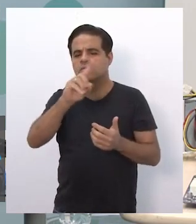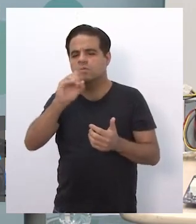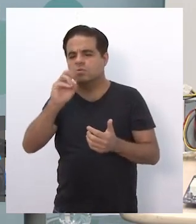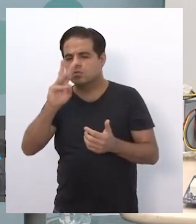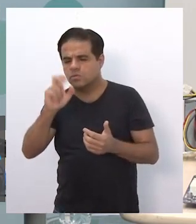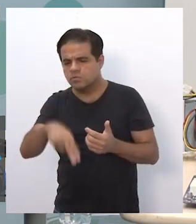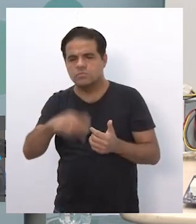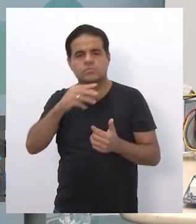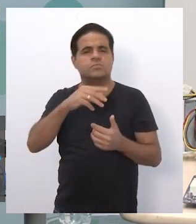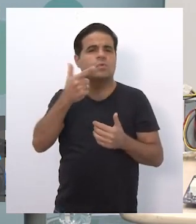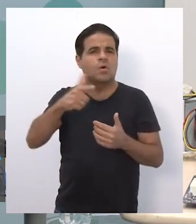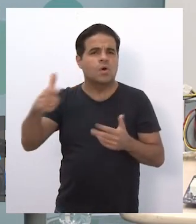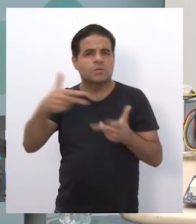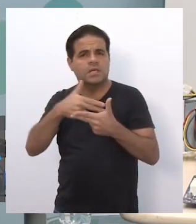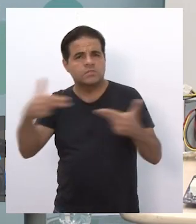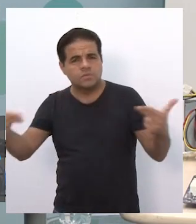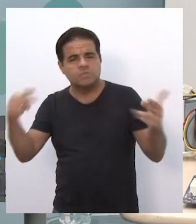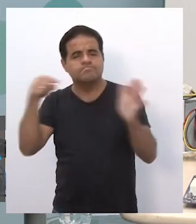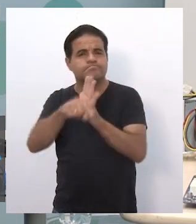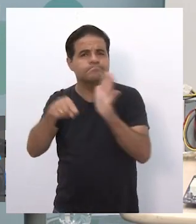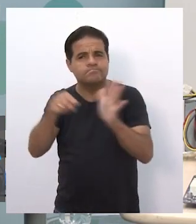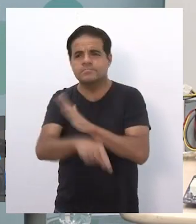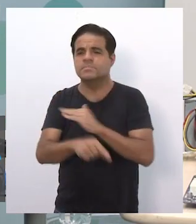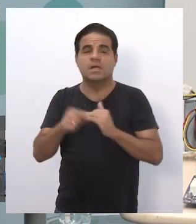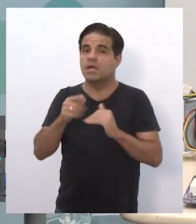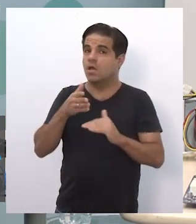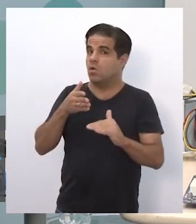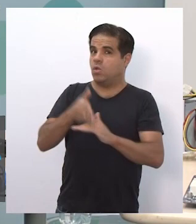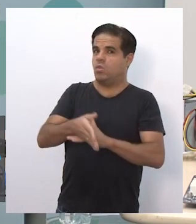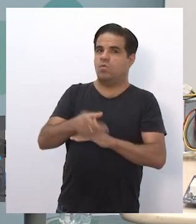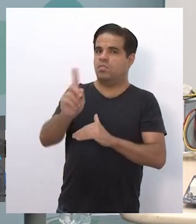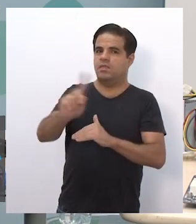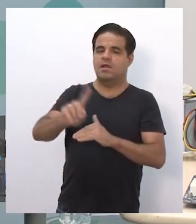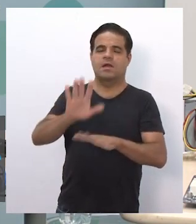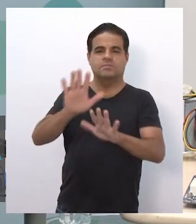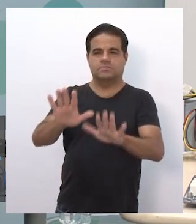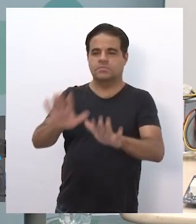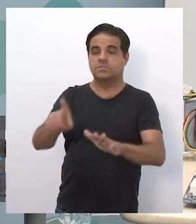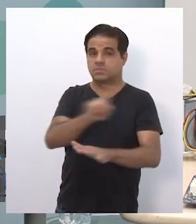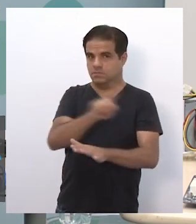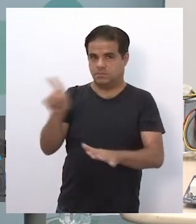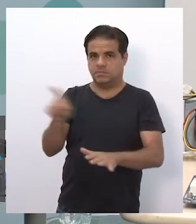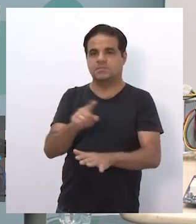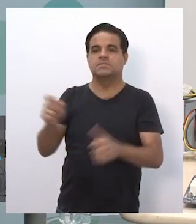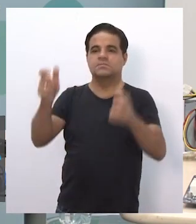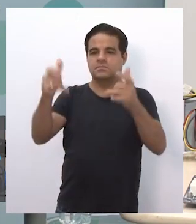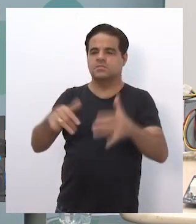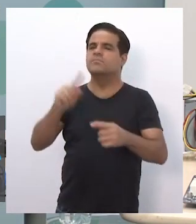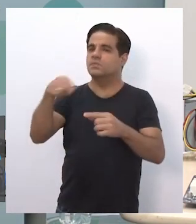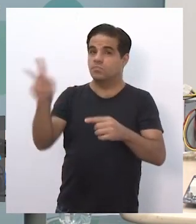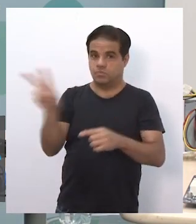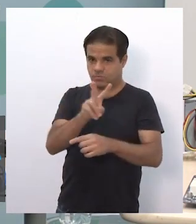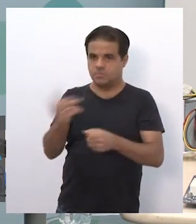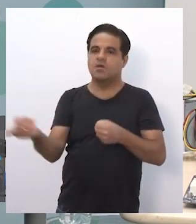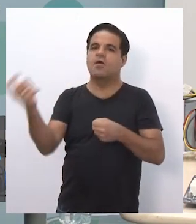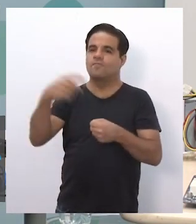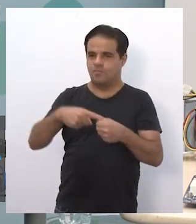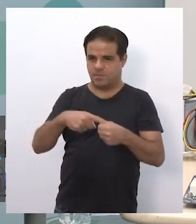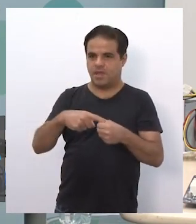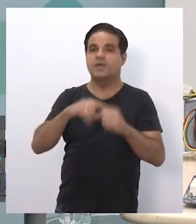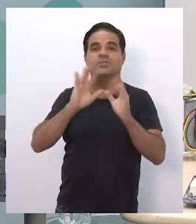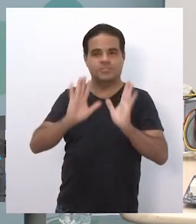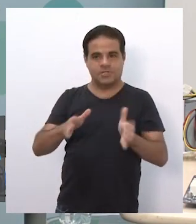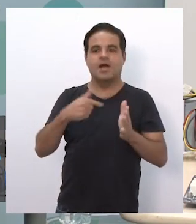de outras coisas aqui, gente. Então, eu nem estou entrando no mérito, estou deixando os meninos falarem, porque eles vão voltar, gente, né? Já